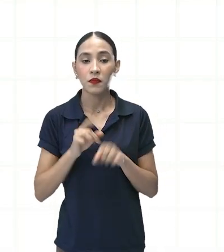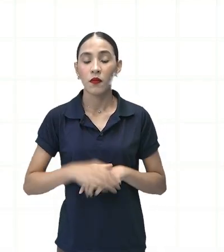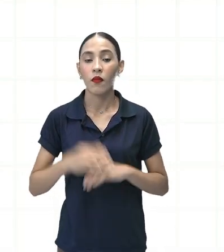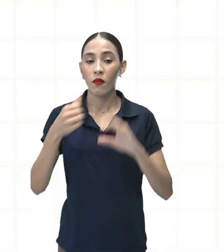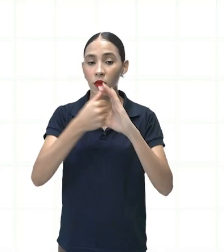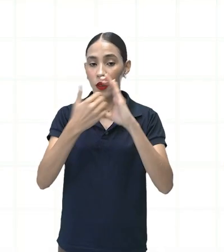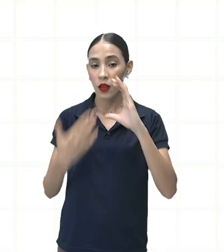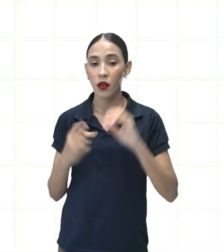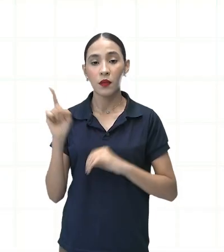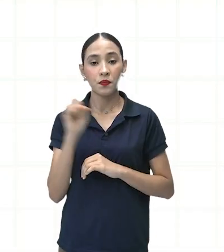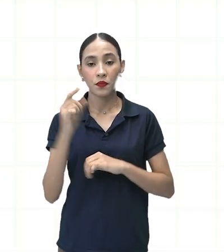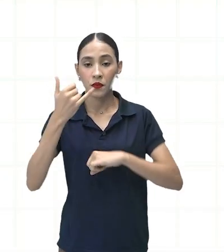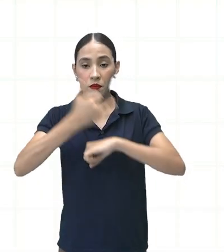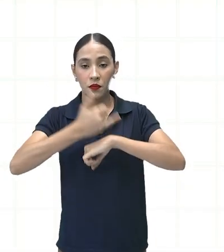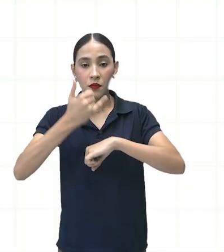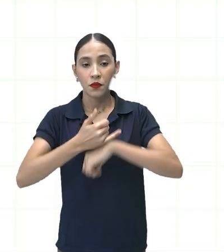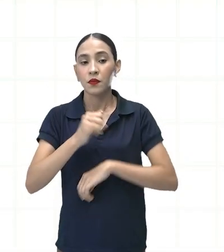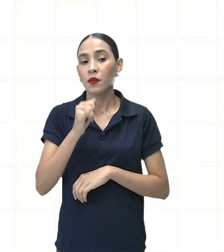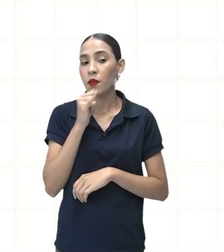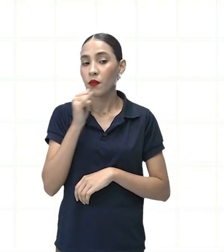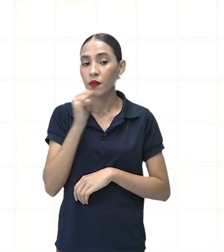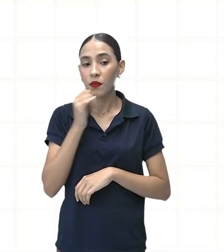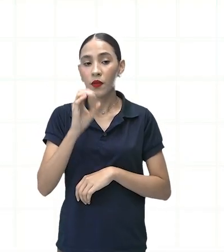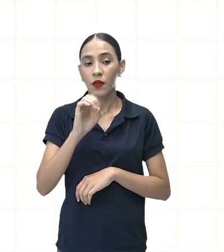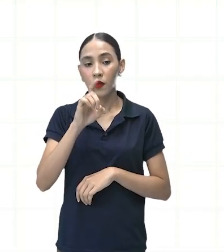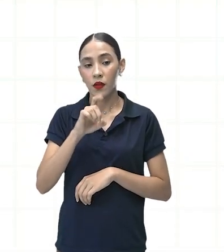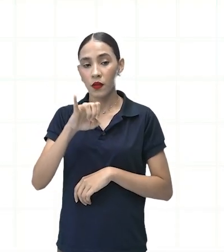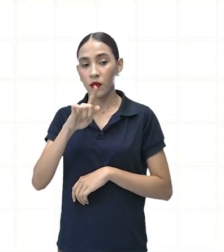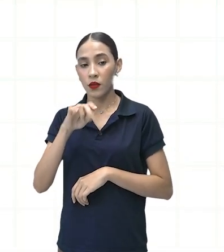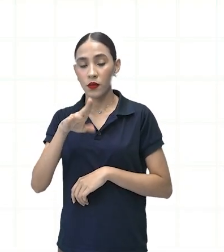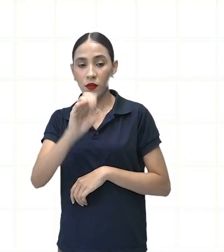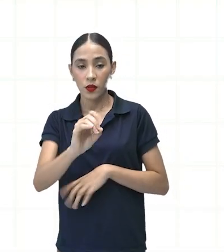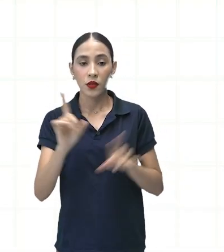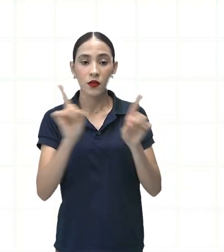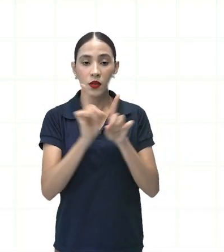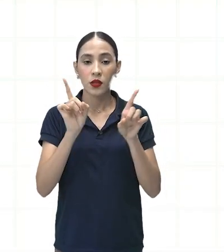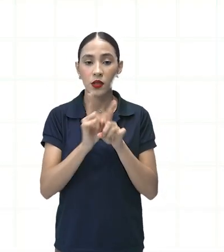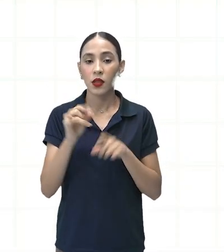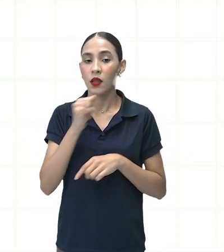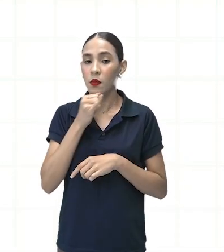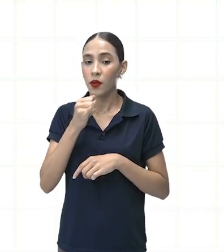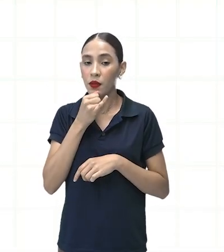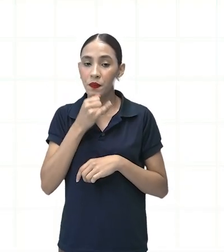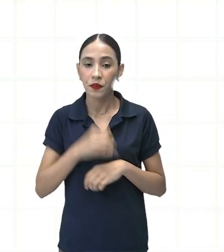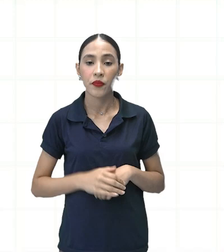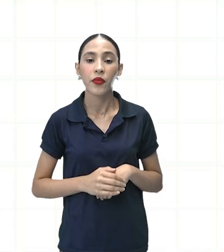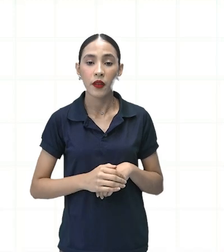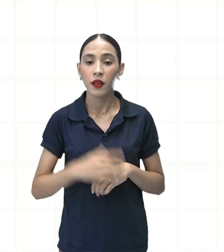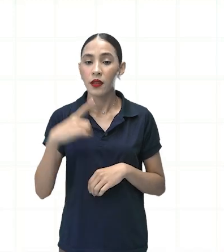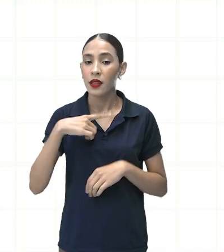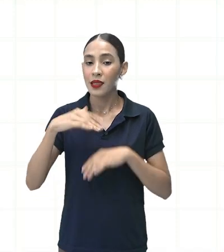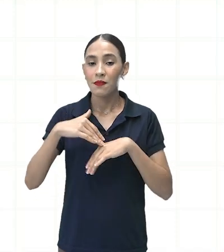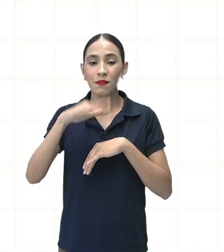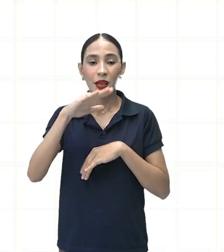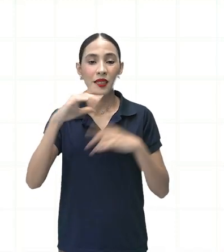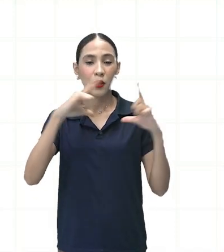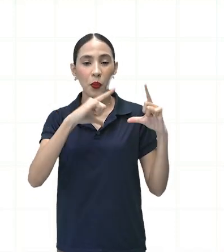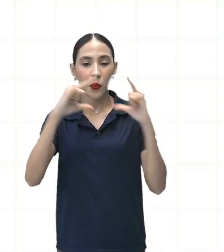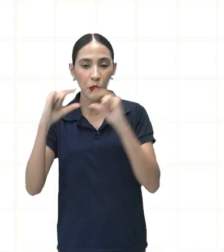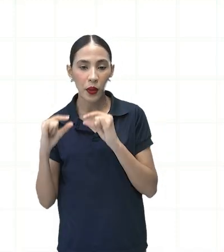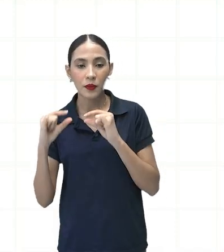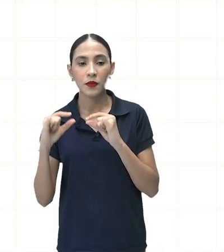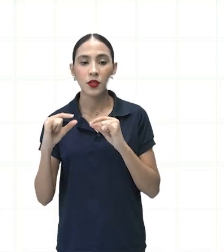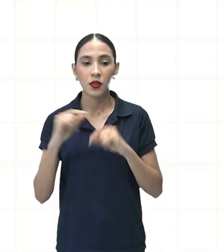os elementos não metais, como o oxigênio, eles têm pontos de fusão muito mais